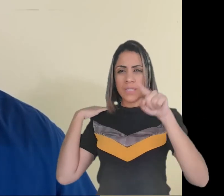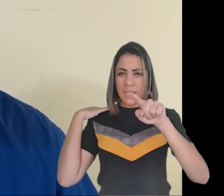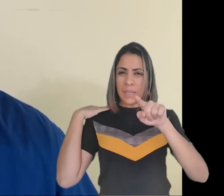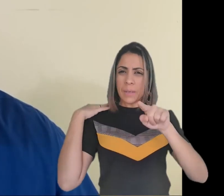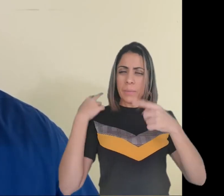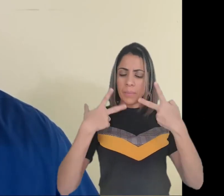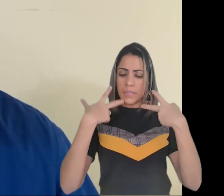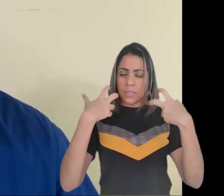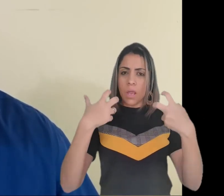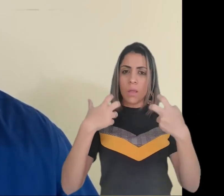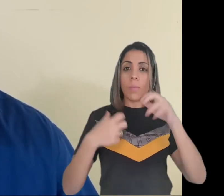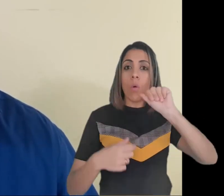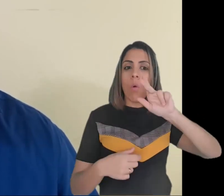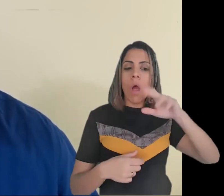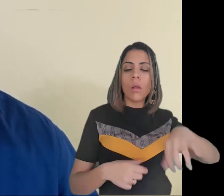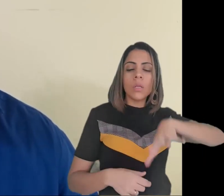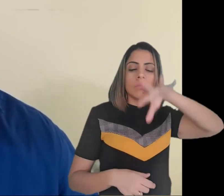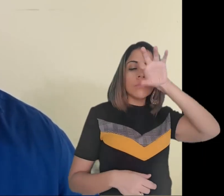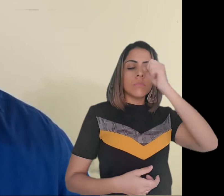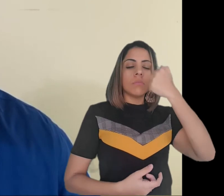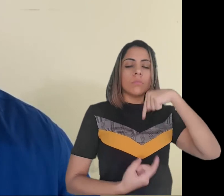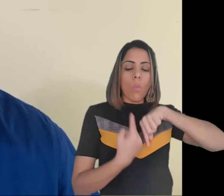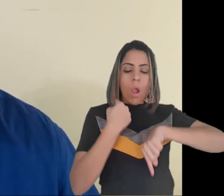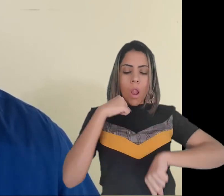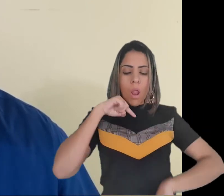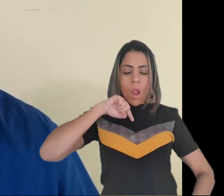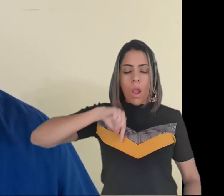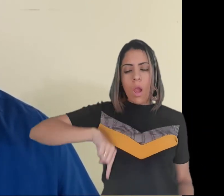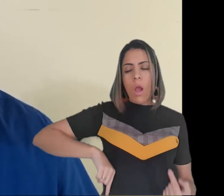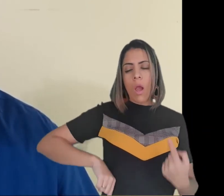Perceba este movimento do ar dentro do corpo.